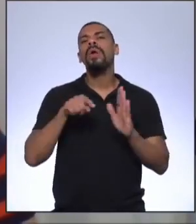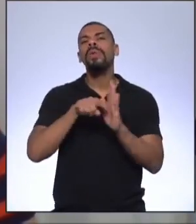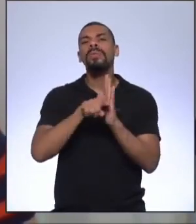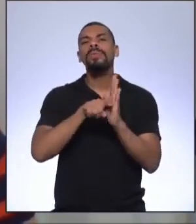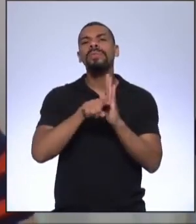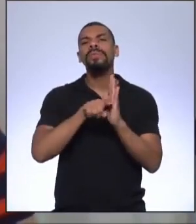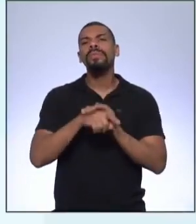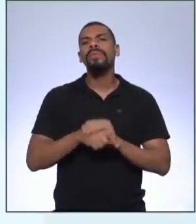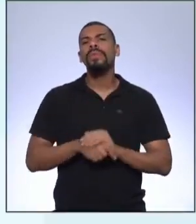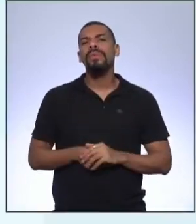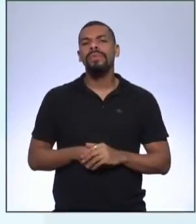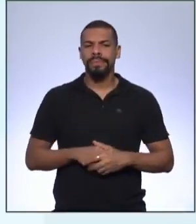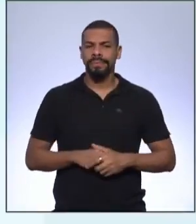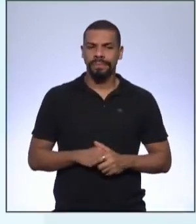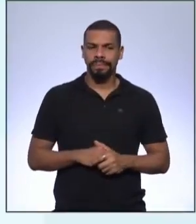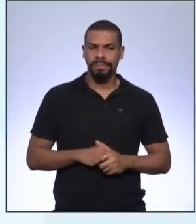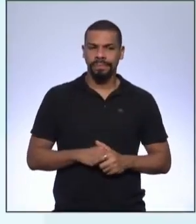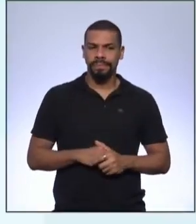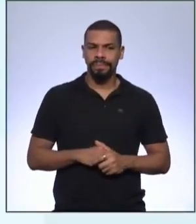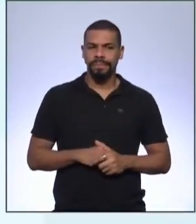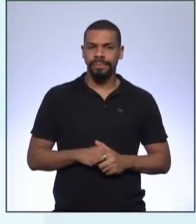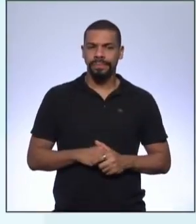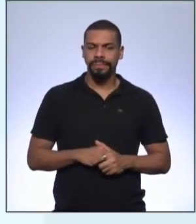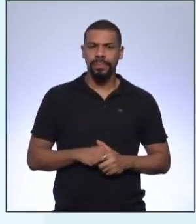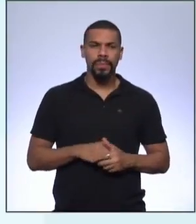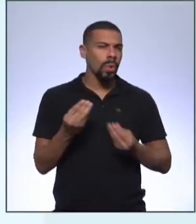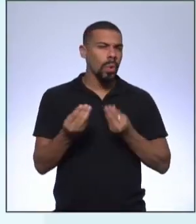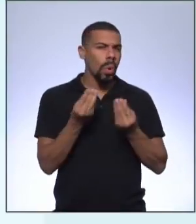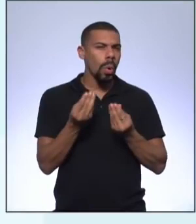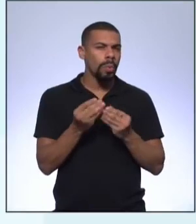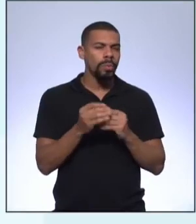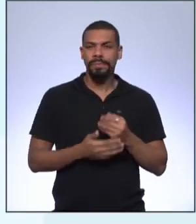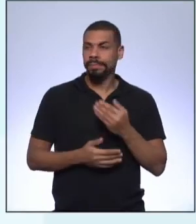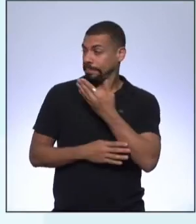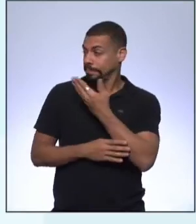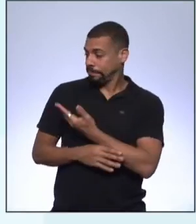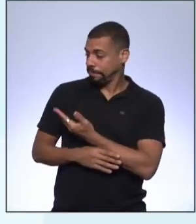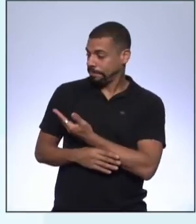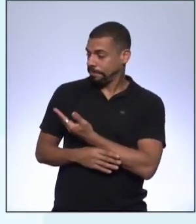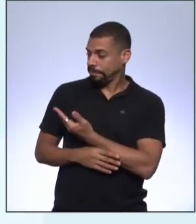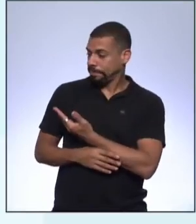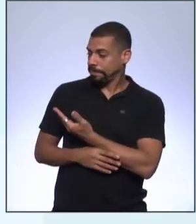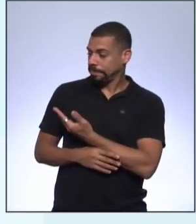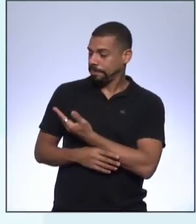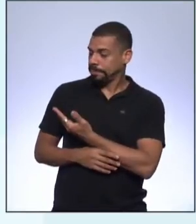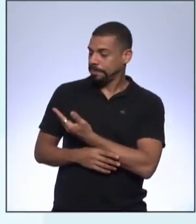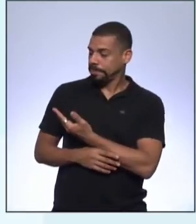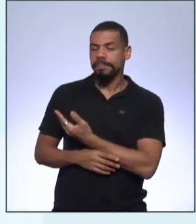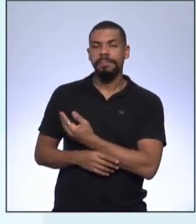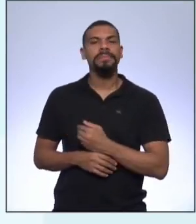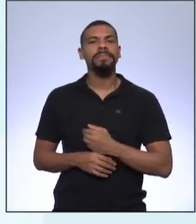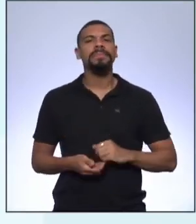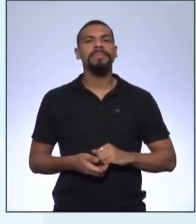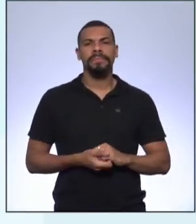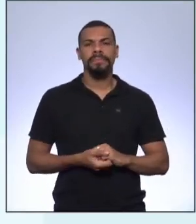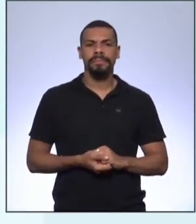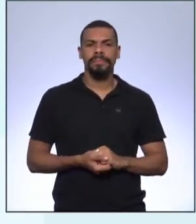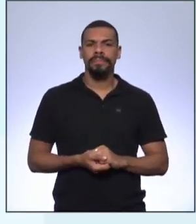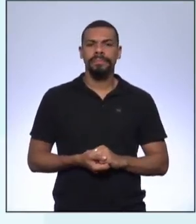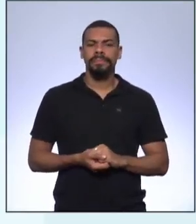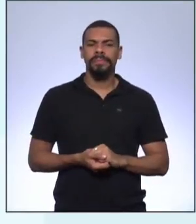power, how can you convince people? Vamos ver como é que escreve isso. Então, tá aí na tela, how can you convince people? Como é que você